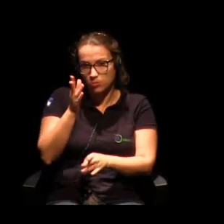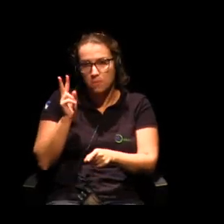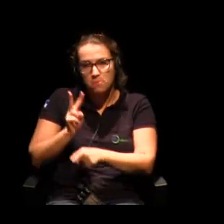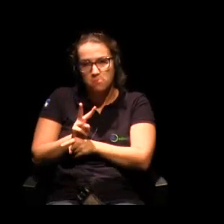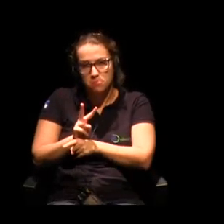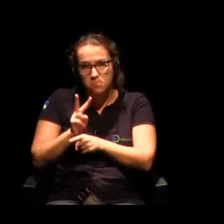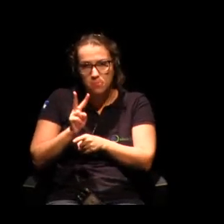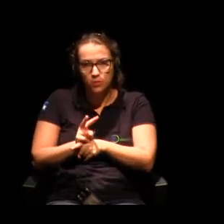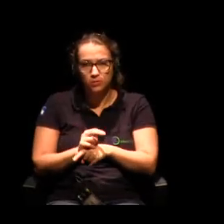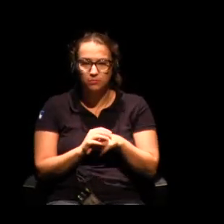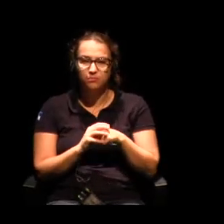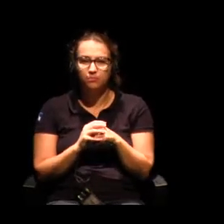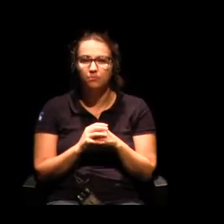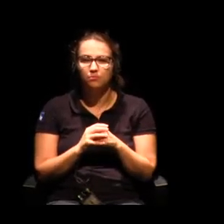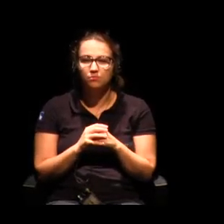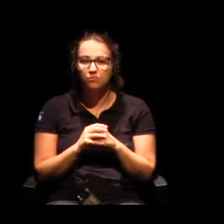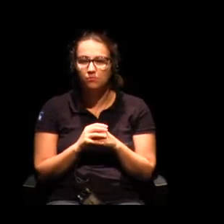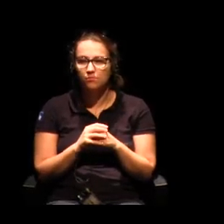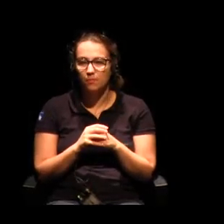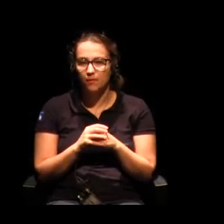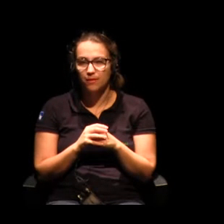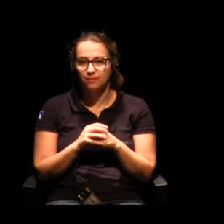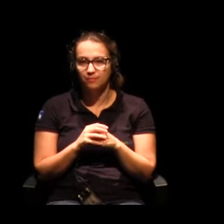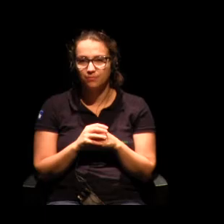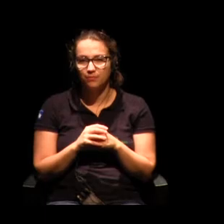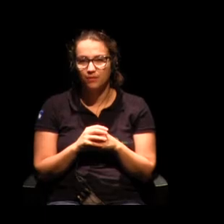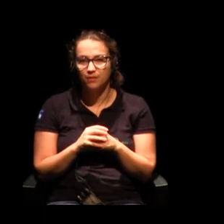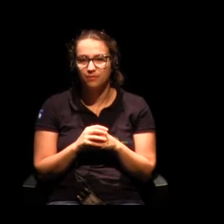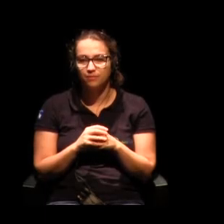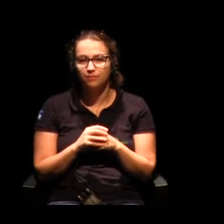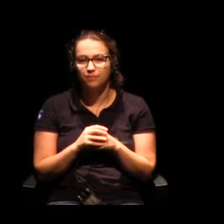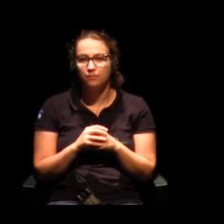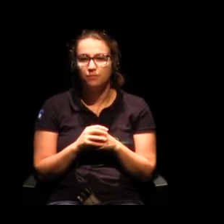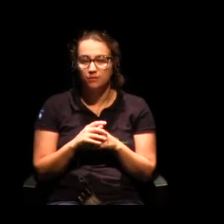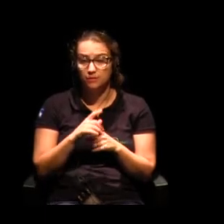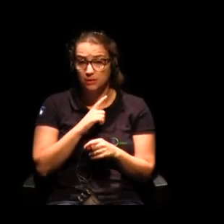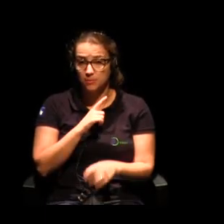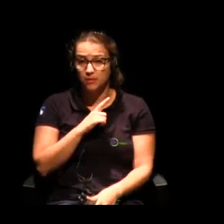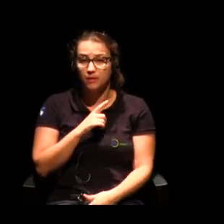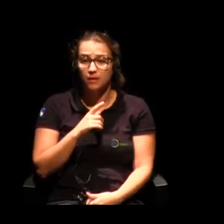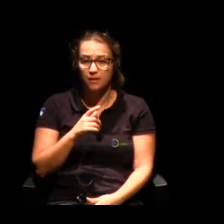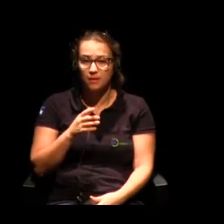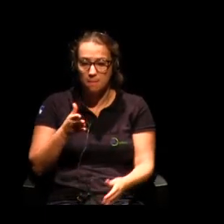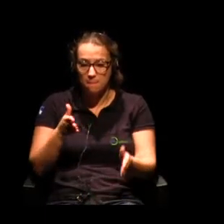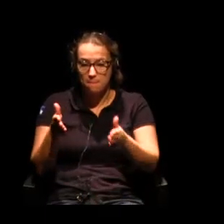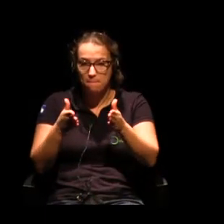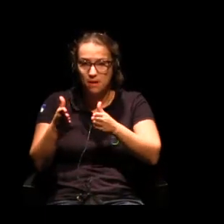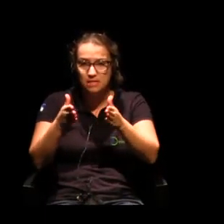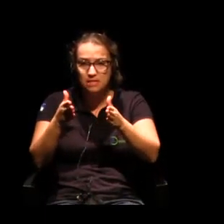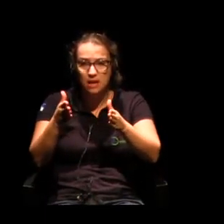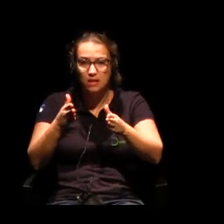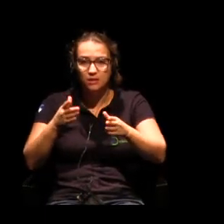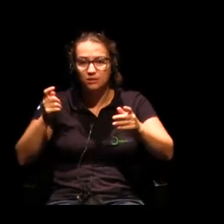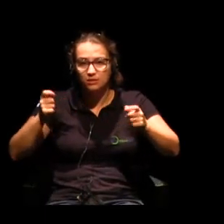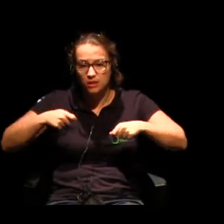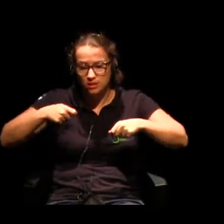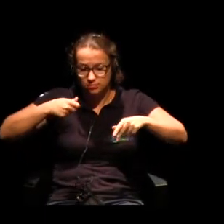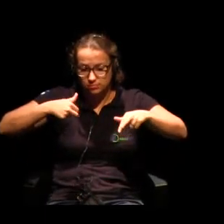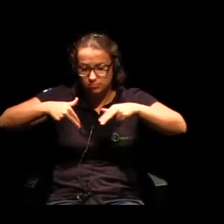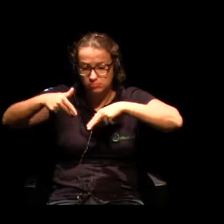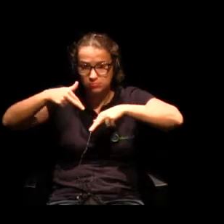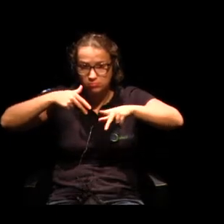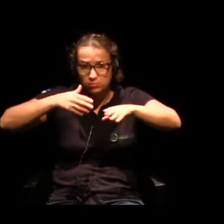iria criar essa barreira de proteção. E no East River nós temos essas